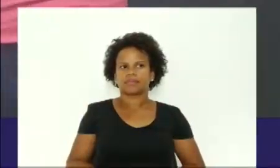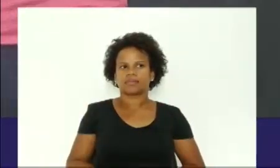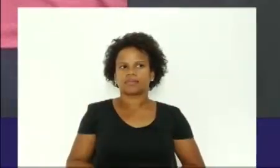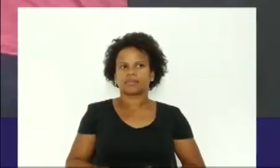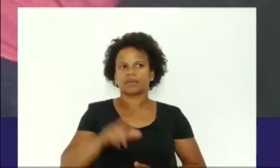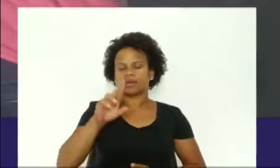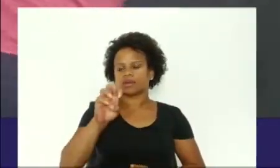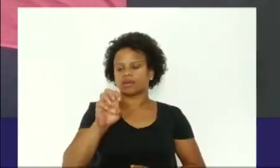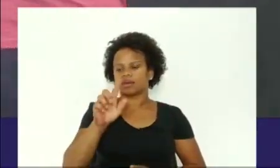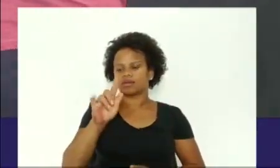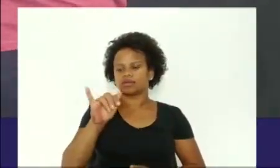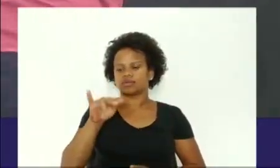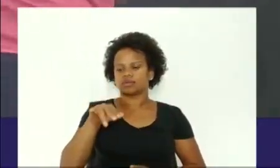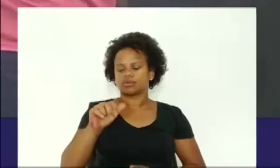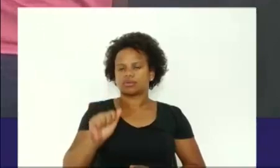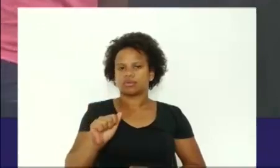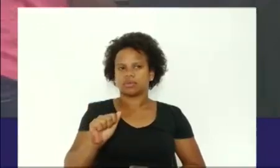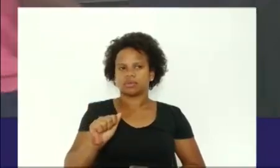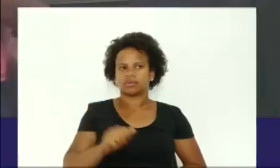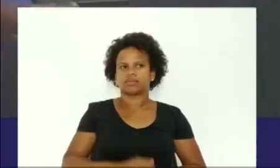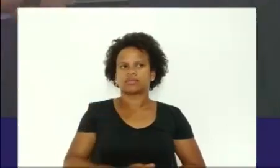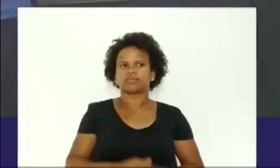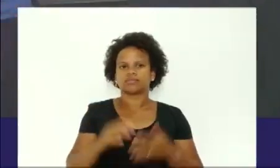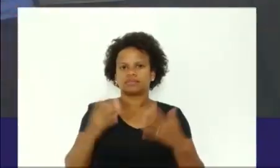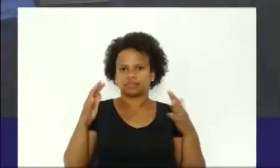Regina Vieiro de Camargo Talamonte,